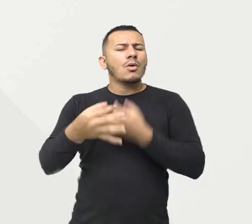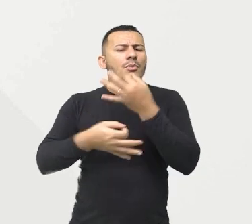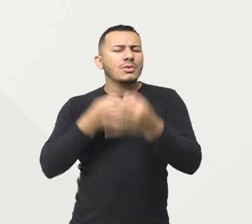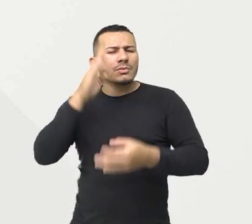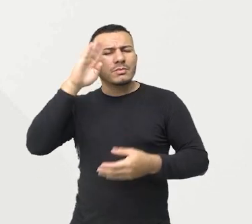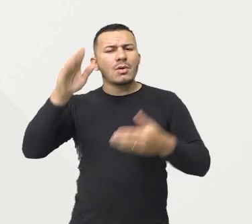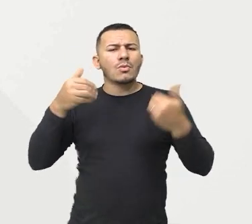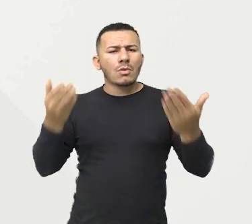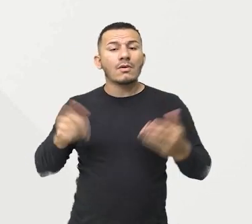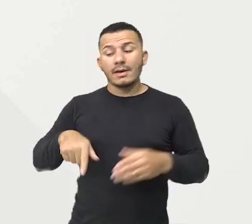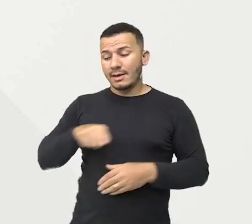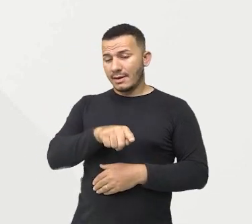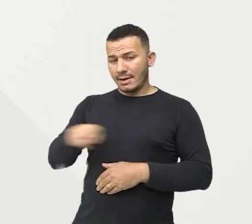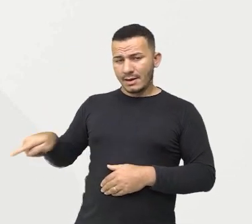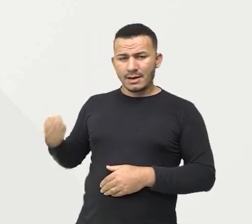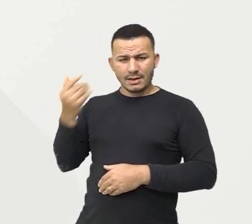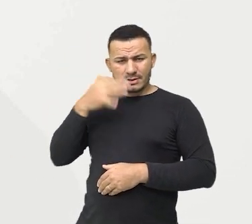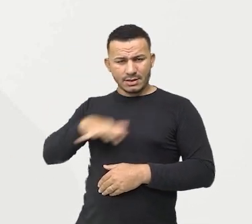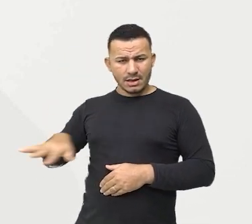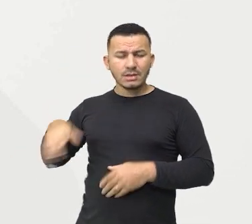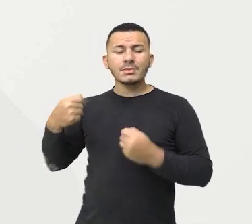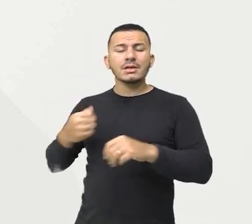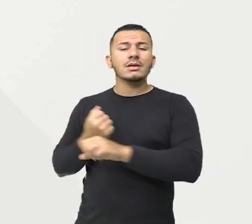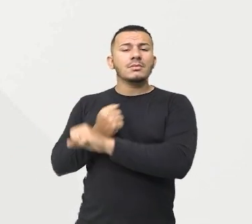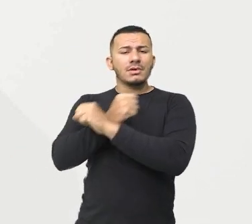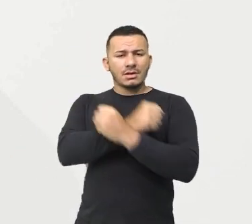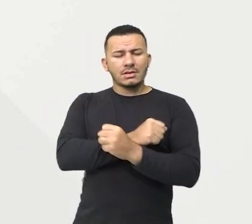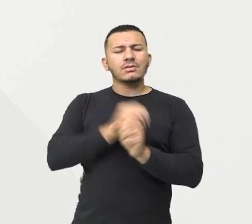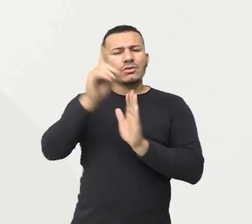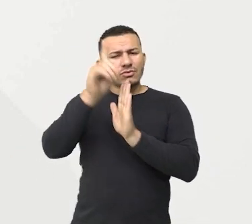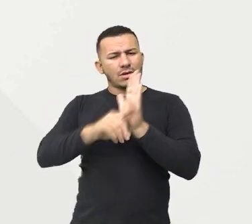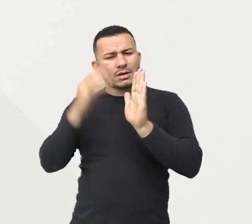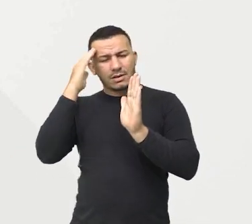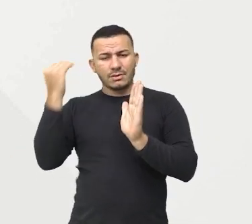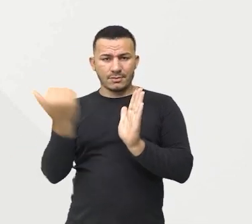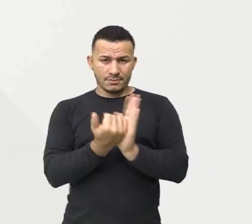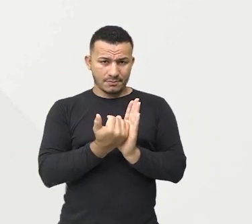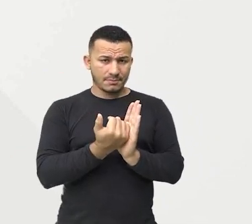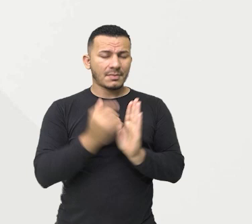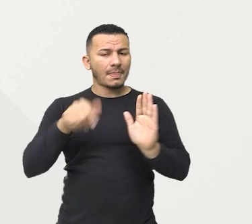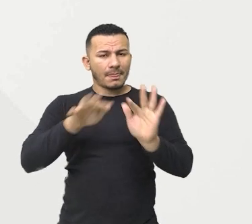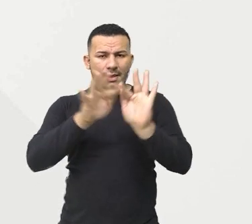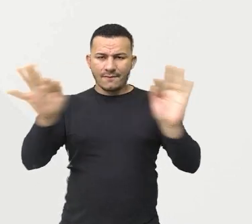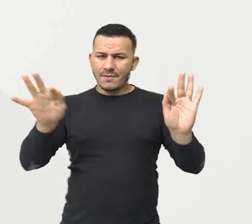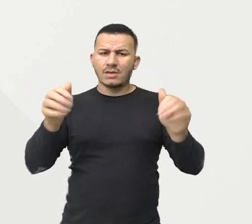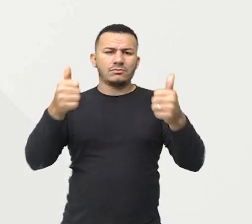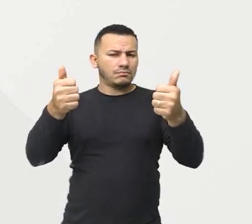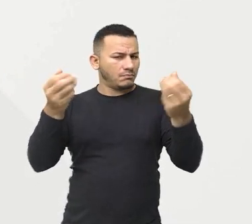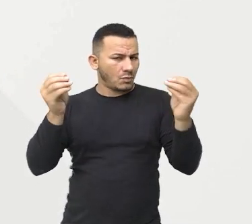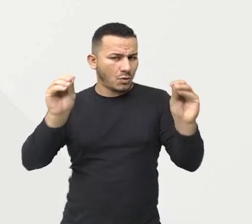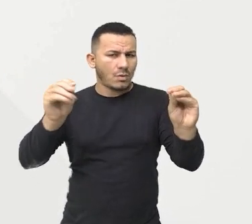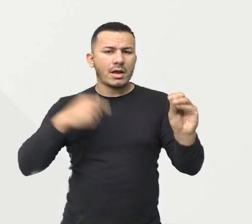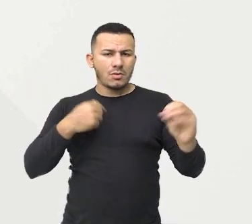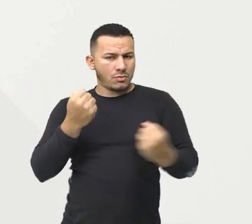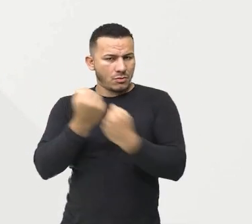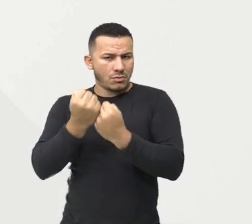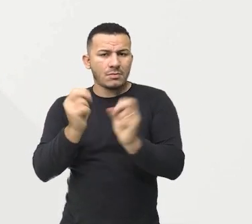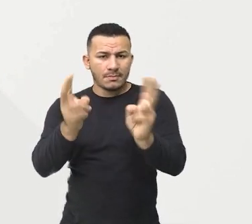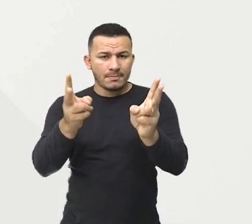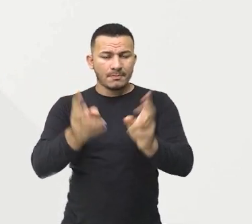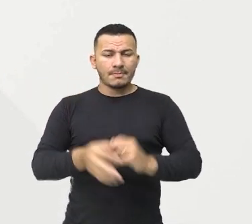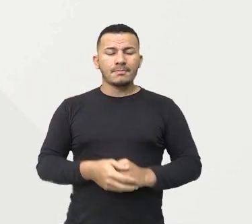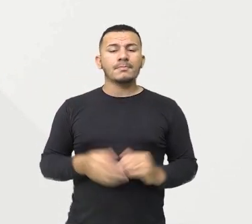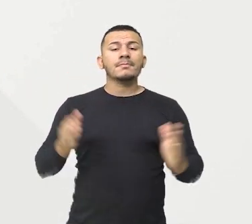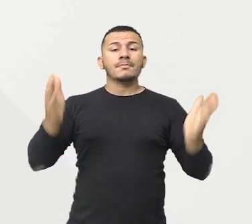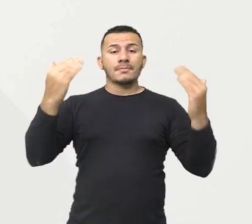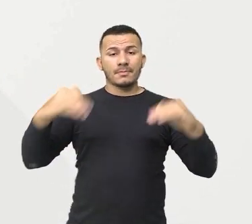são seres que devem ser protegidos e ter os seus direitos respeitados. Esse é o principal, é essa a ideia que eu estou defendendo. Olha só outra informação